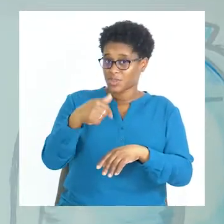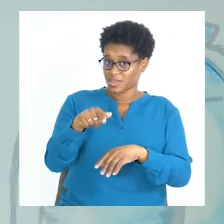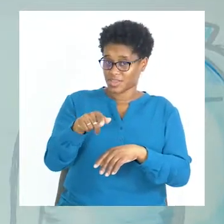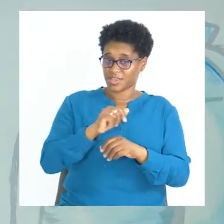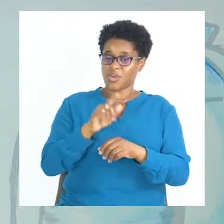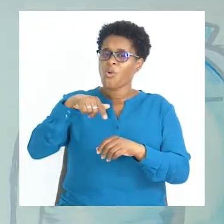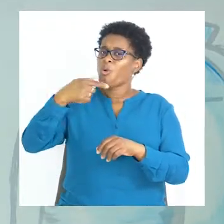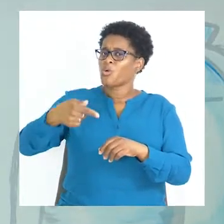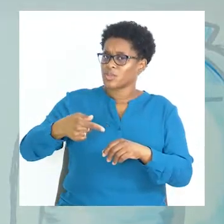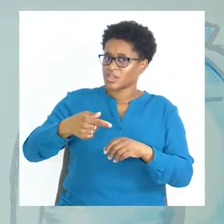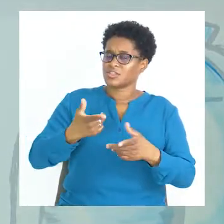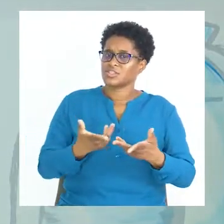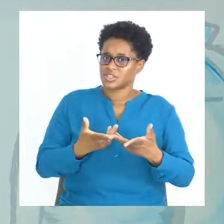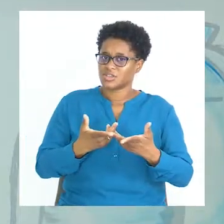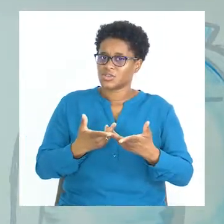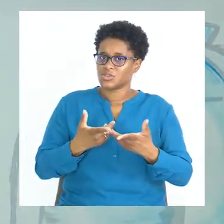tens aqui